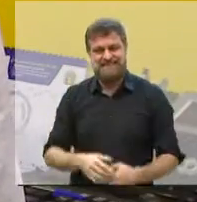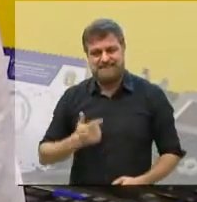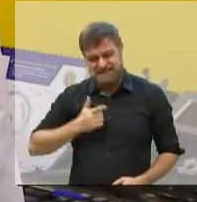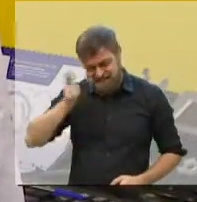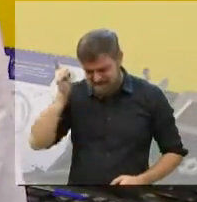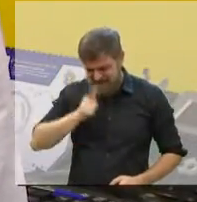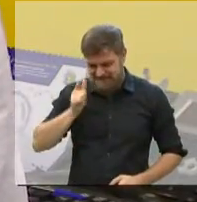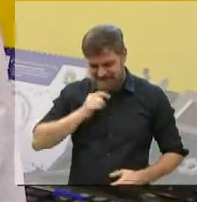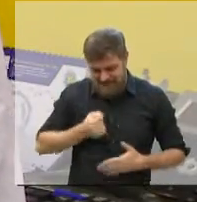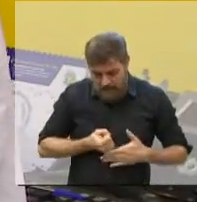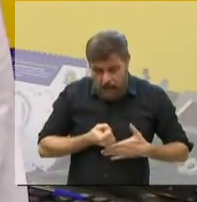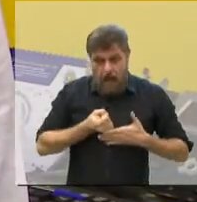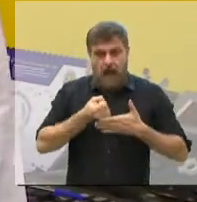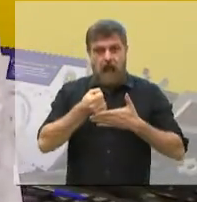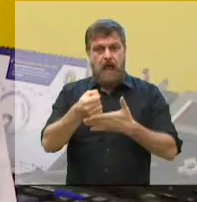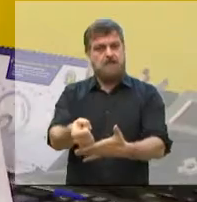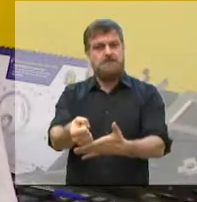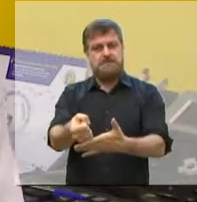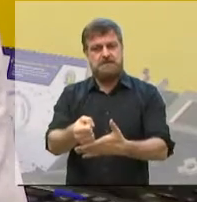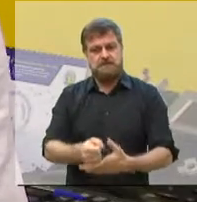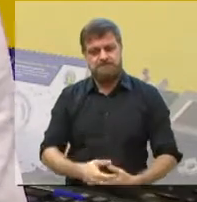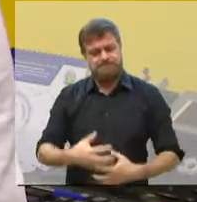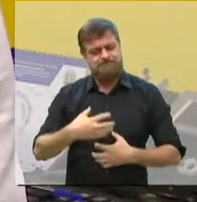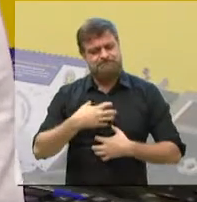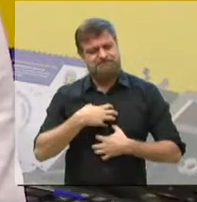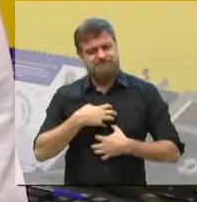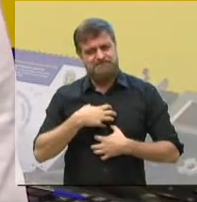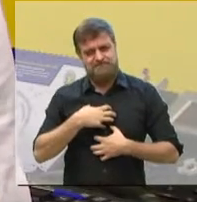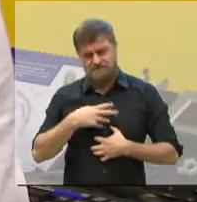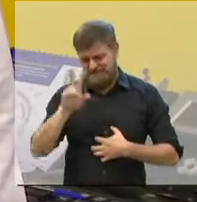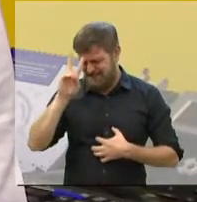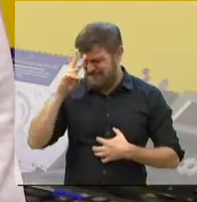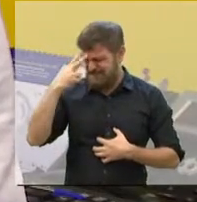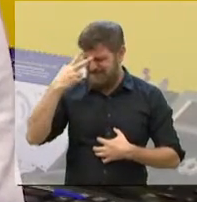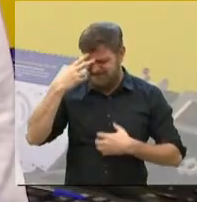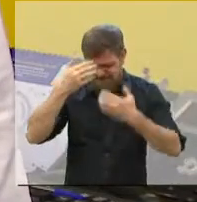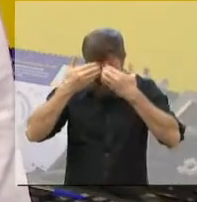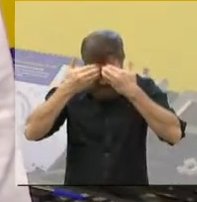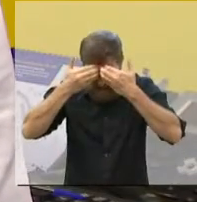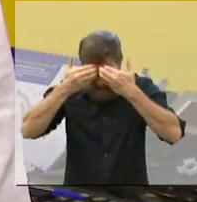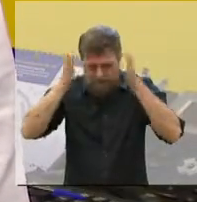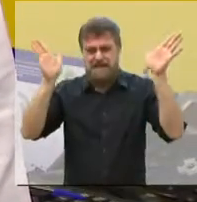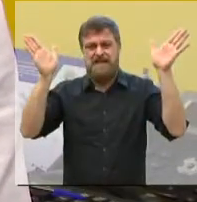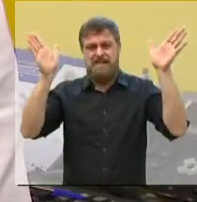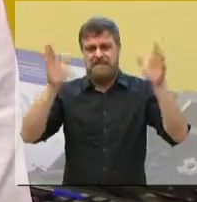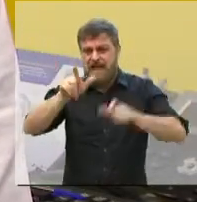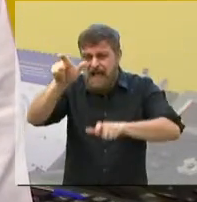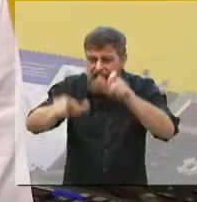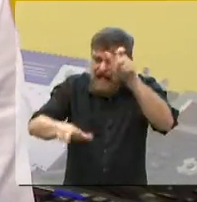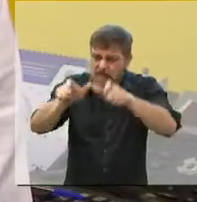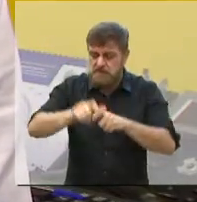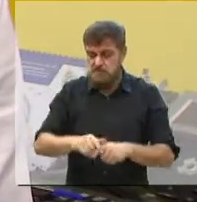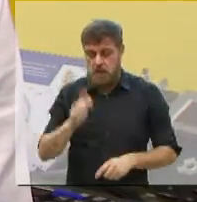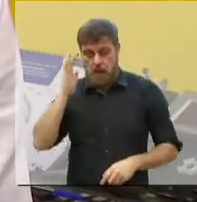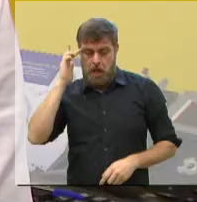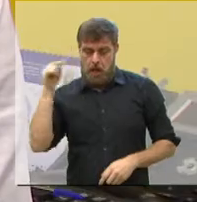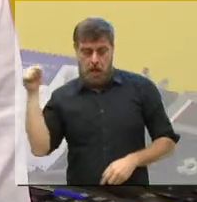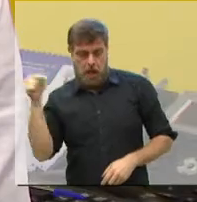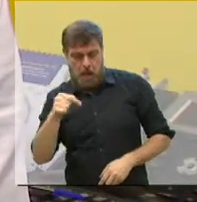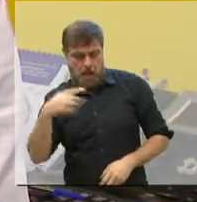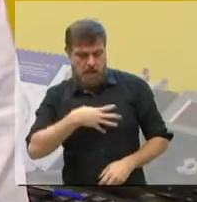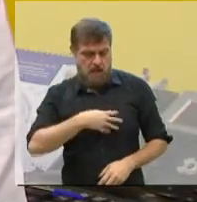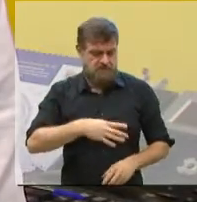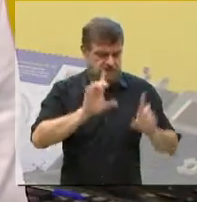consegue ajudar o próximo e você começa a desmistificar essas coisas ruins que as pessoas acham que ter um